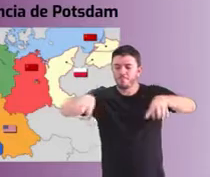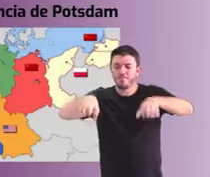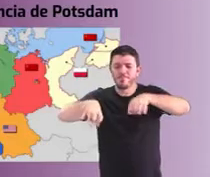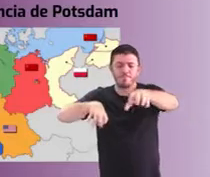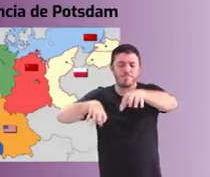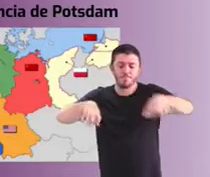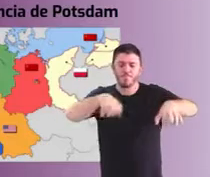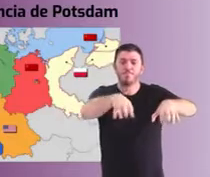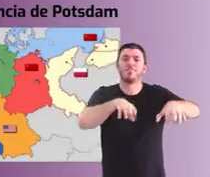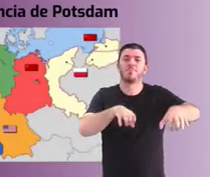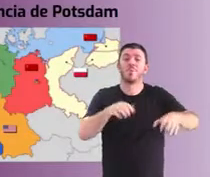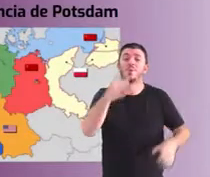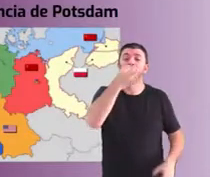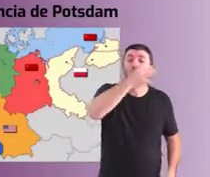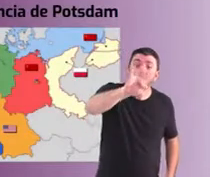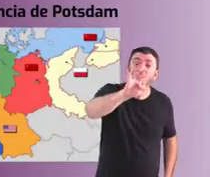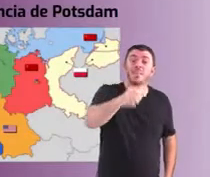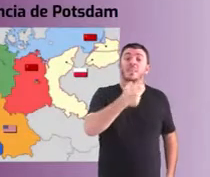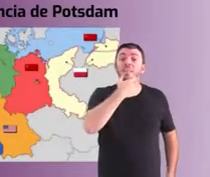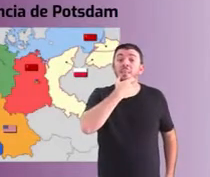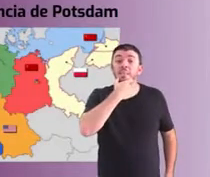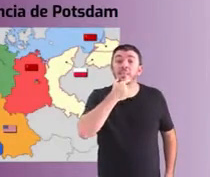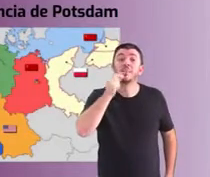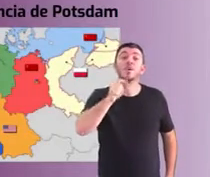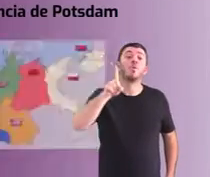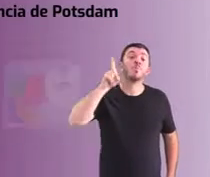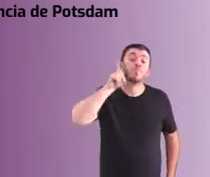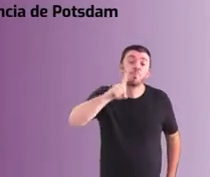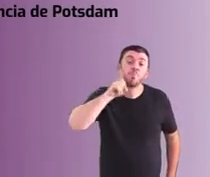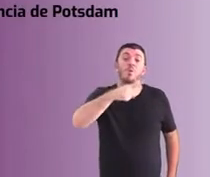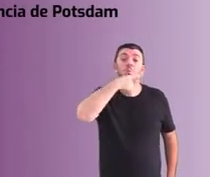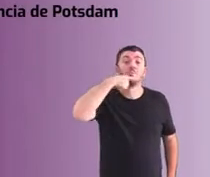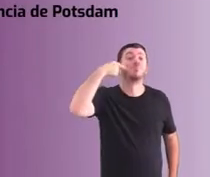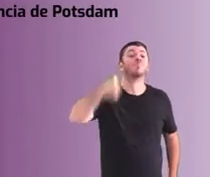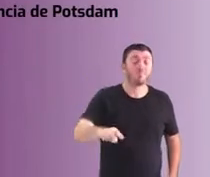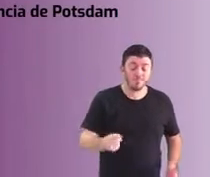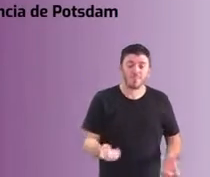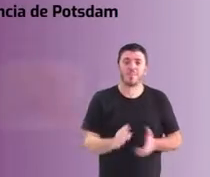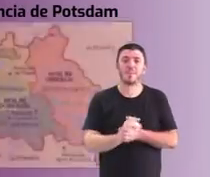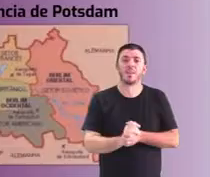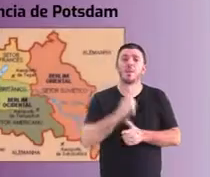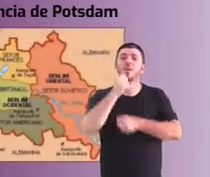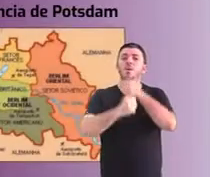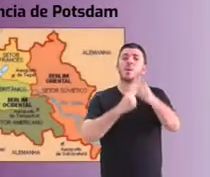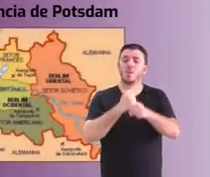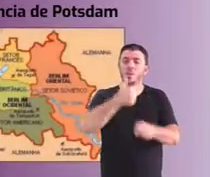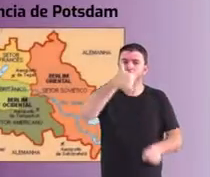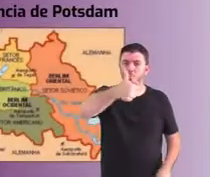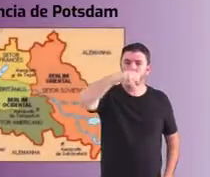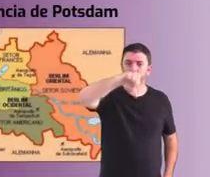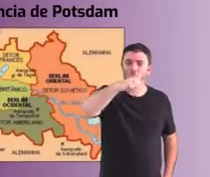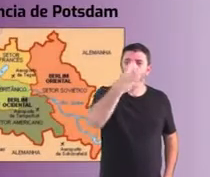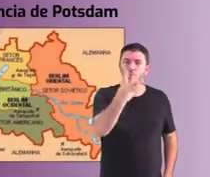francesa, britânica, norte-americana e soviética. E em 1949, isso resultou na divisão da